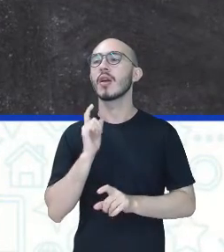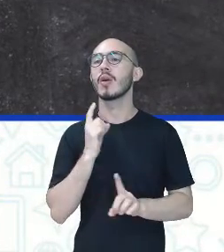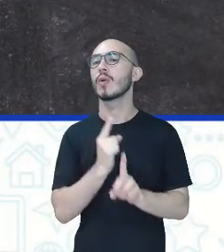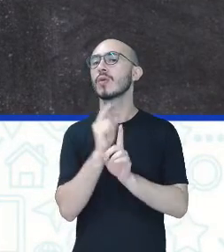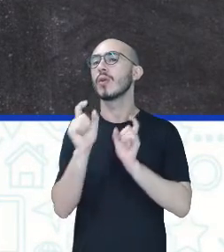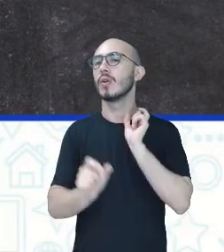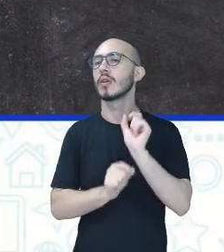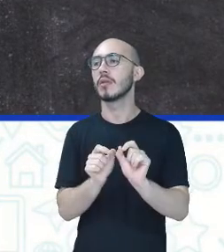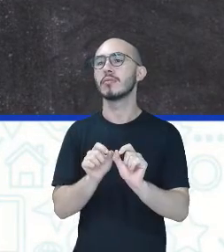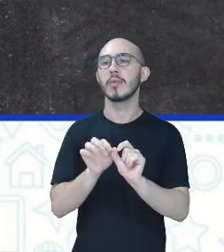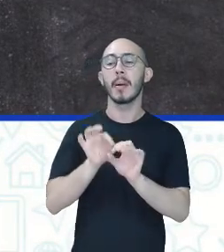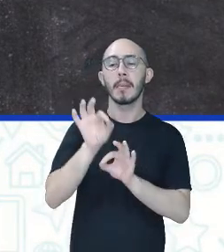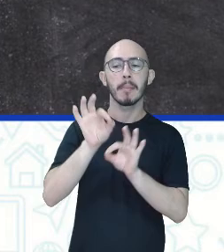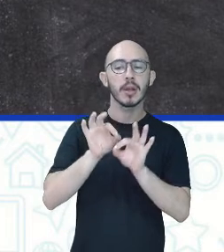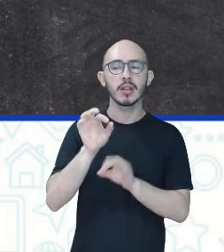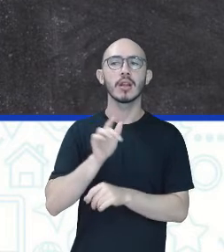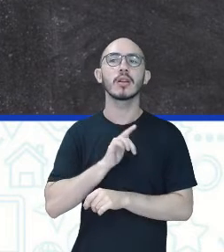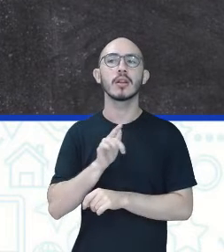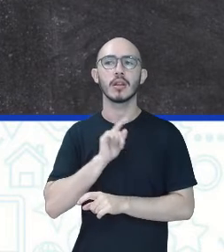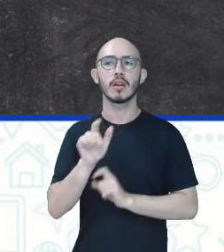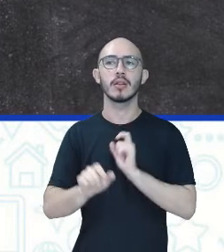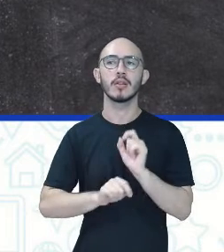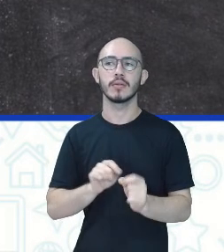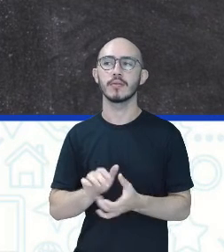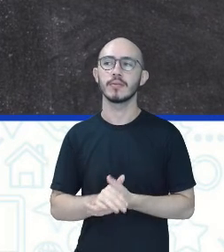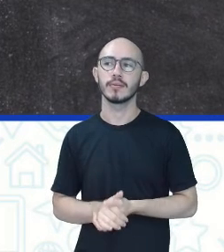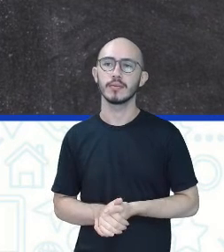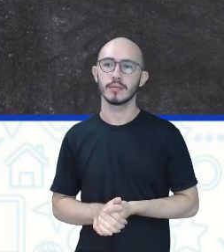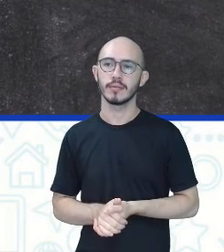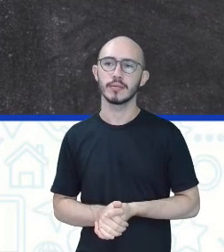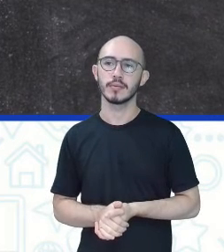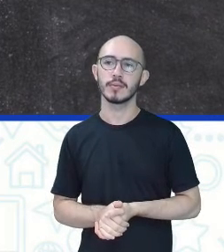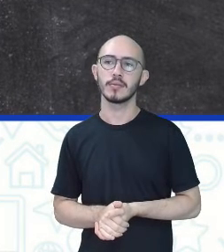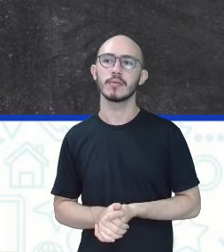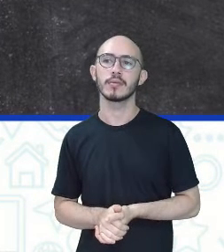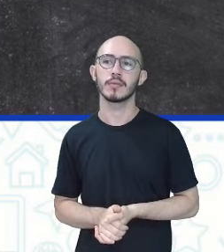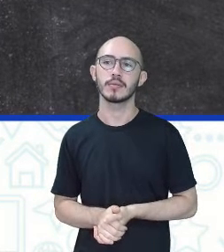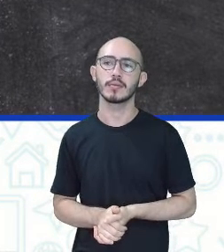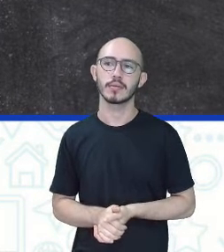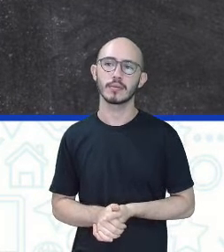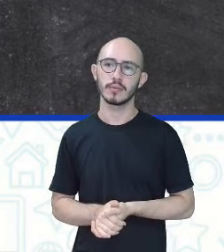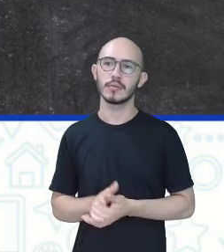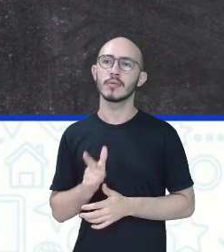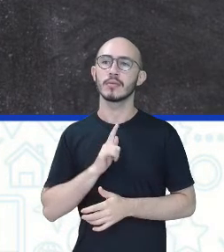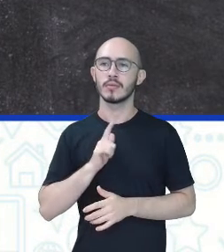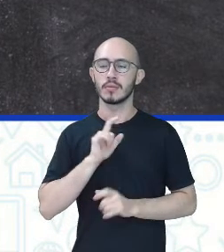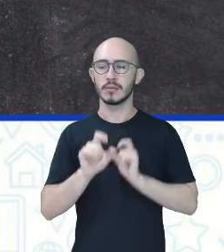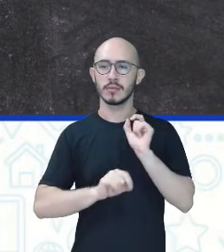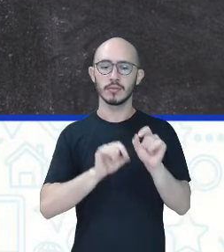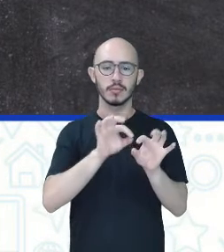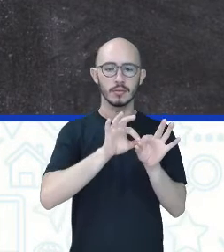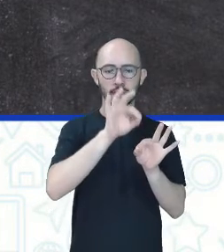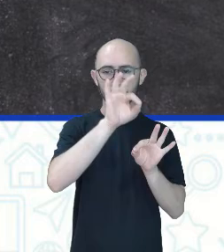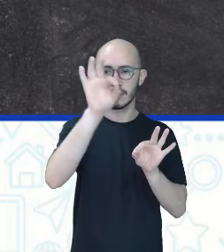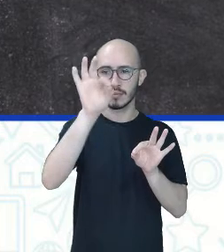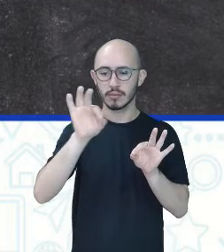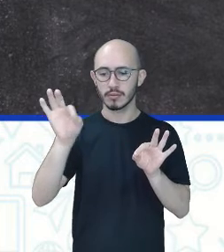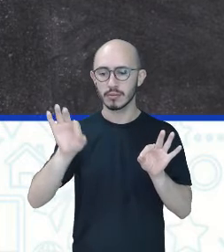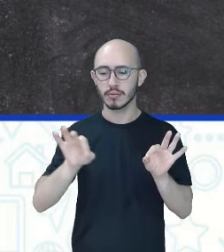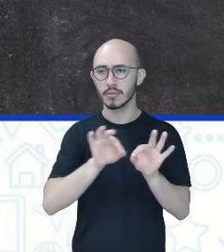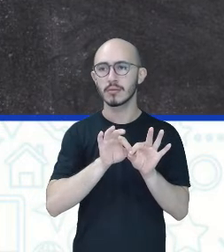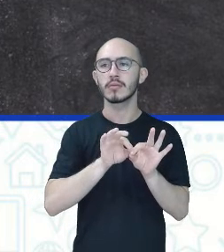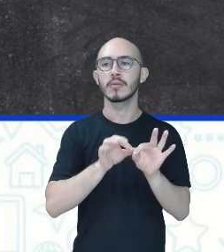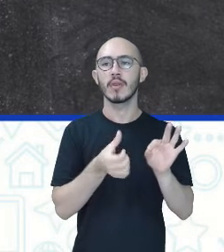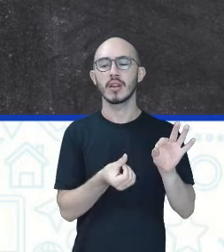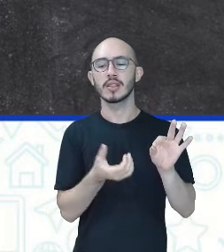as medidas, né, nos foi informado as medidas dessa figura. Então, cada ladozinho aí com uma dimensão aí,